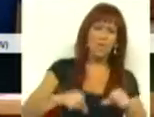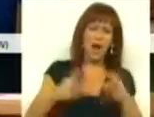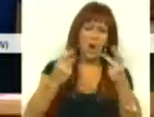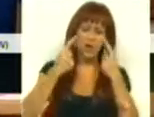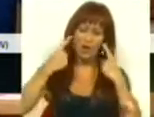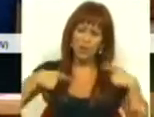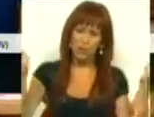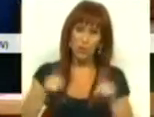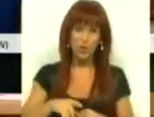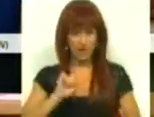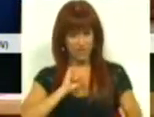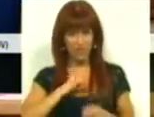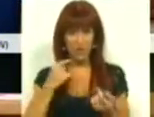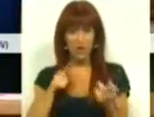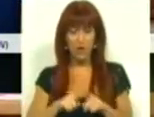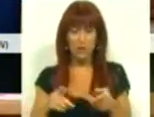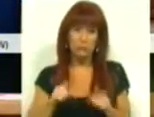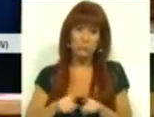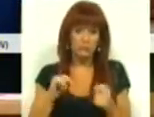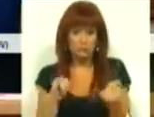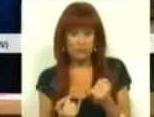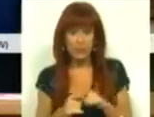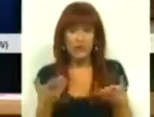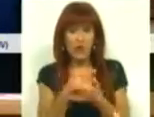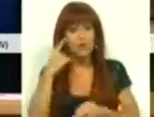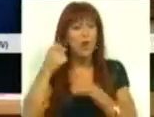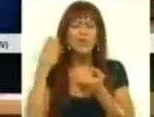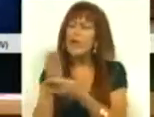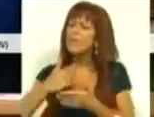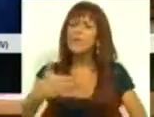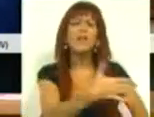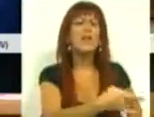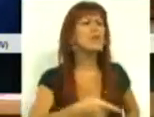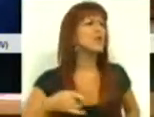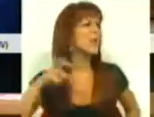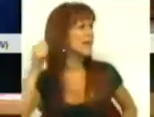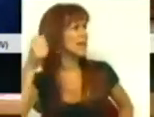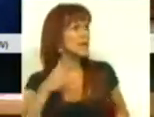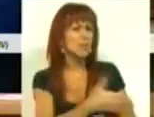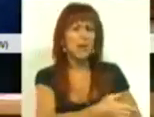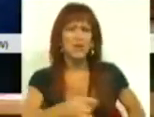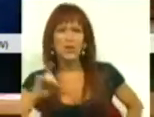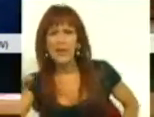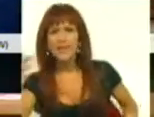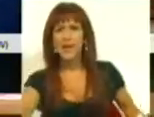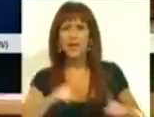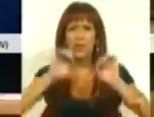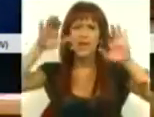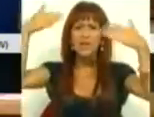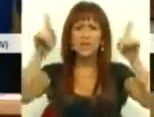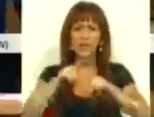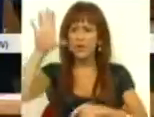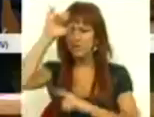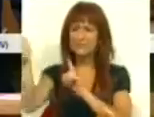nossas contas públicas e do nosso definhamento económico podem ser procurados a partir de 1995-96, no início